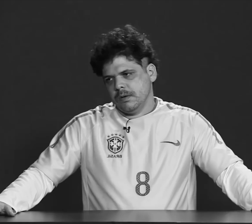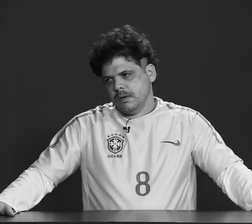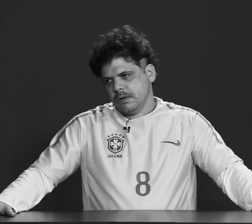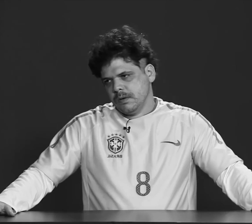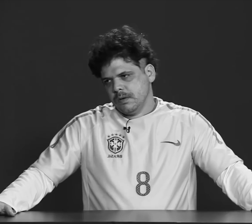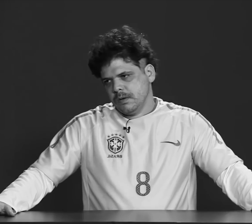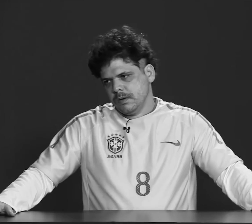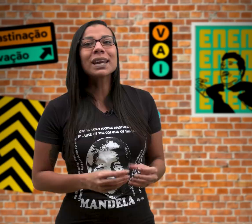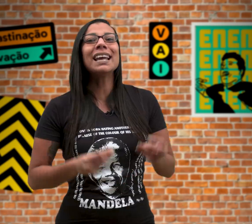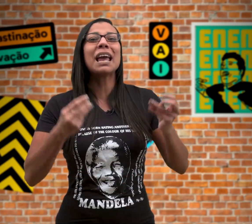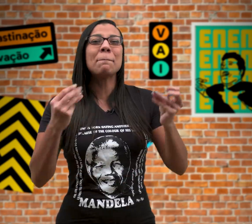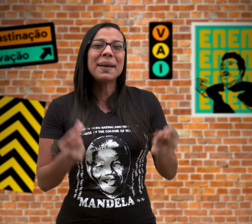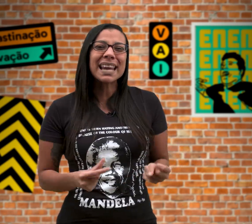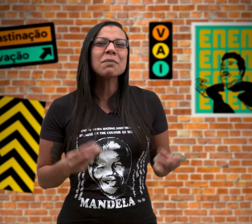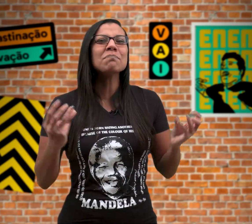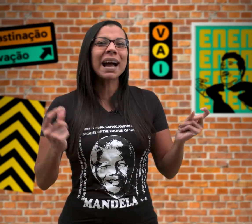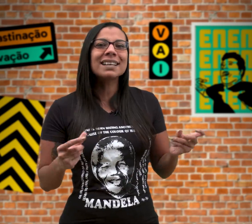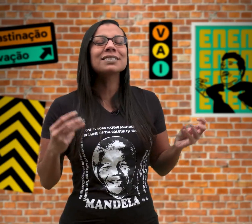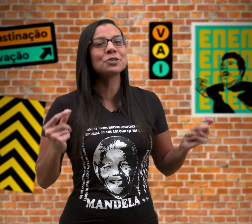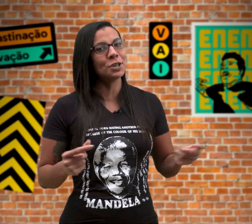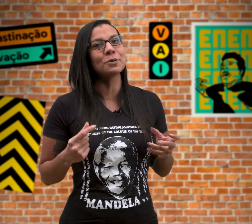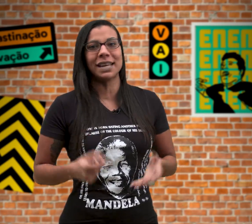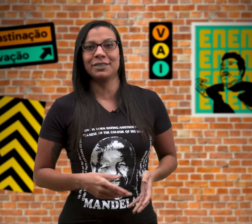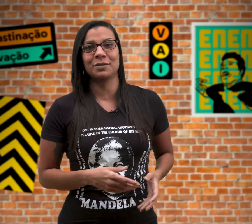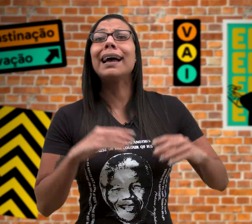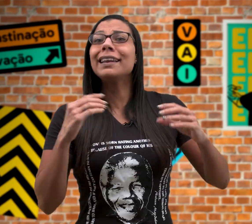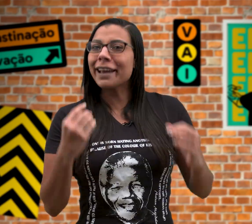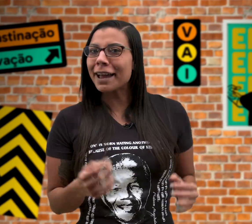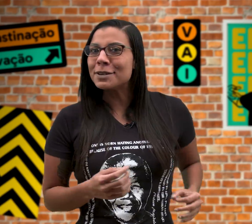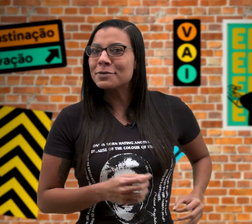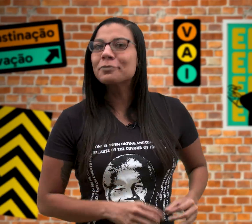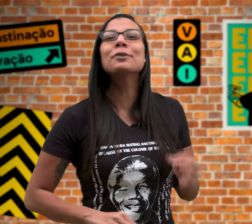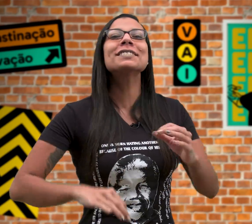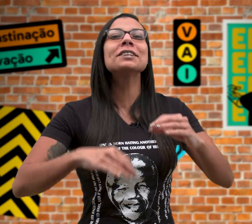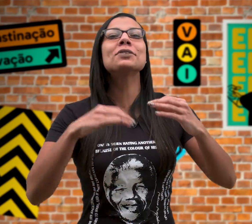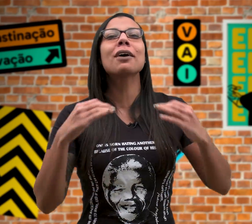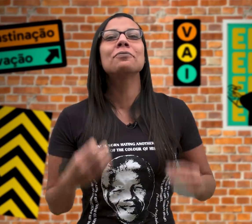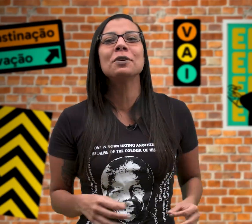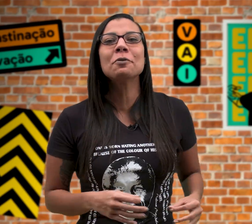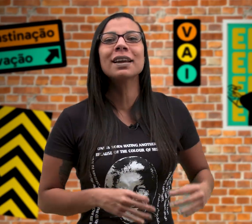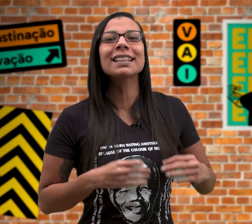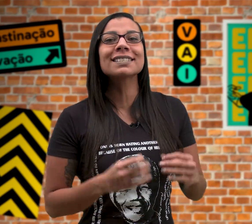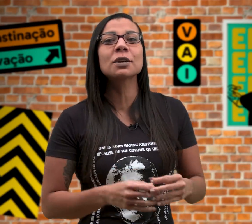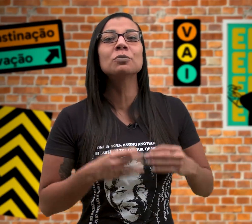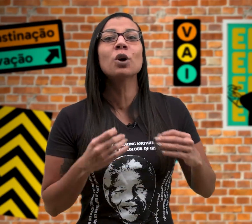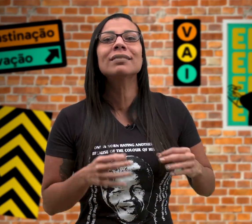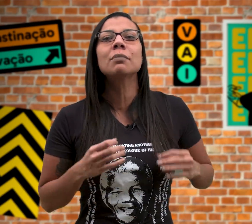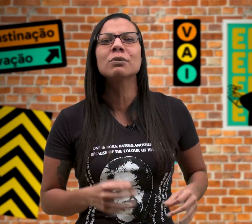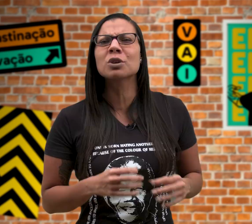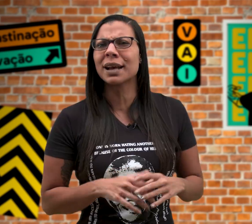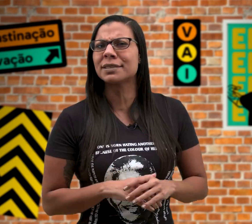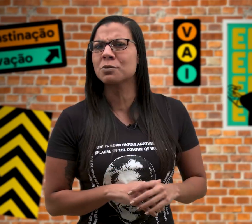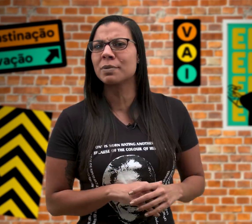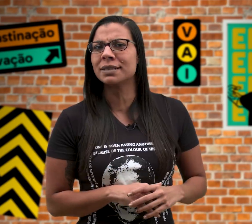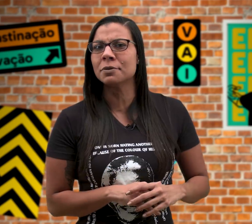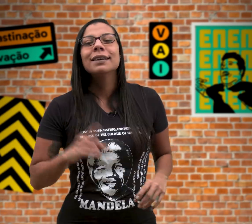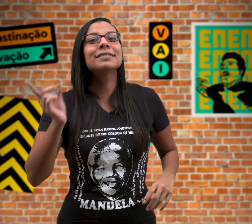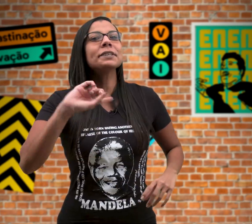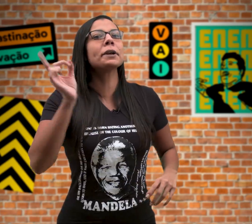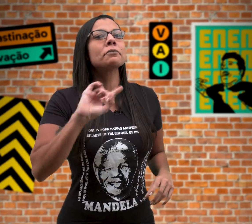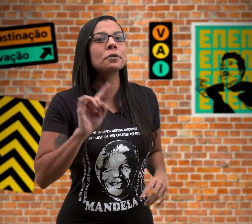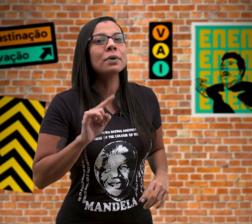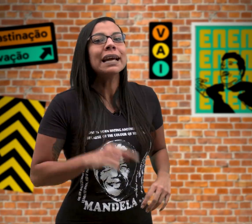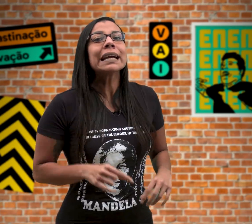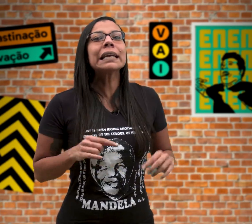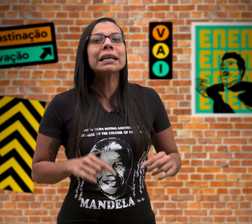de novo. Ele é bem mais antigo que isso. Aliás, você já viu o Redação Nota 1000 sobre racismo no Brasil?